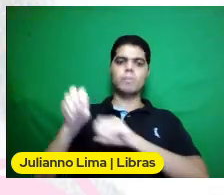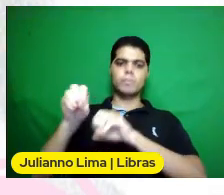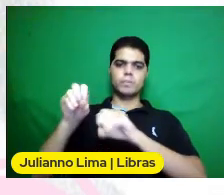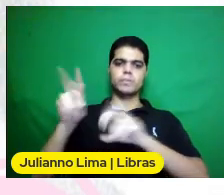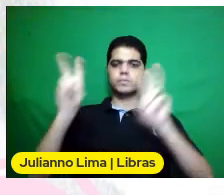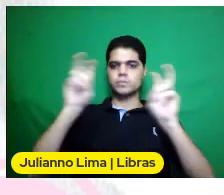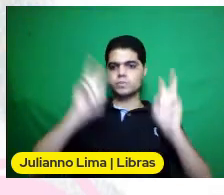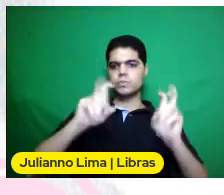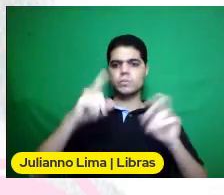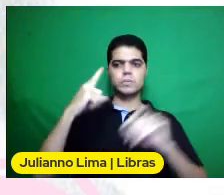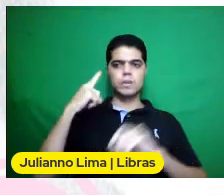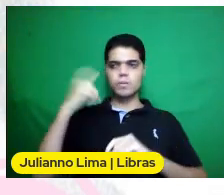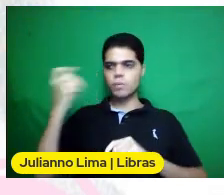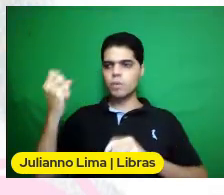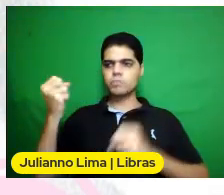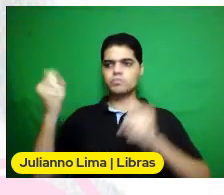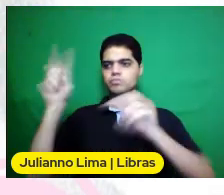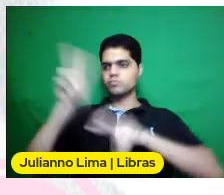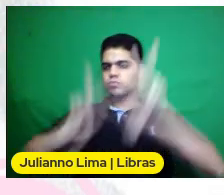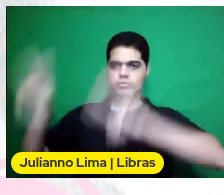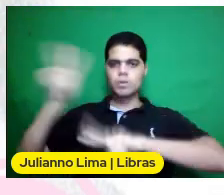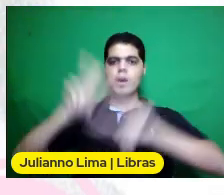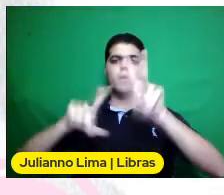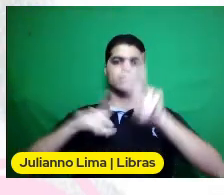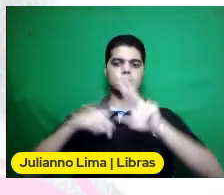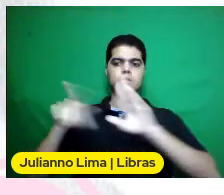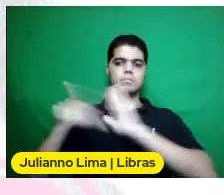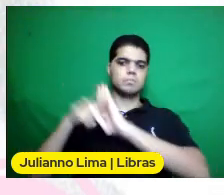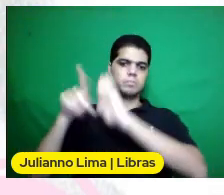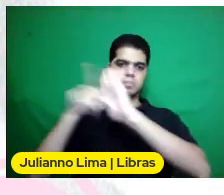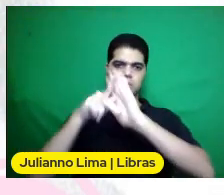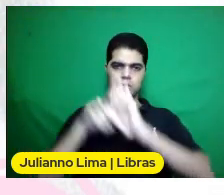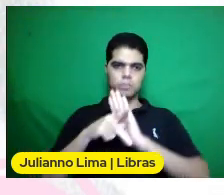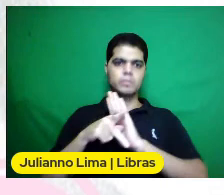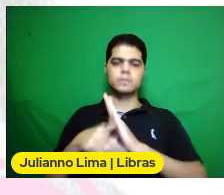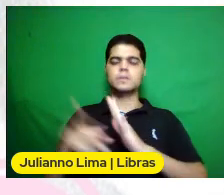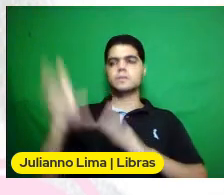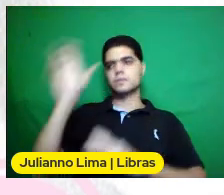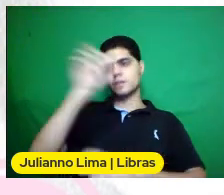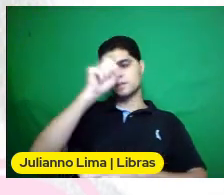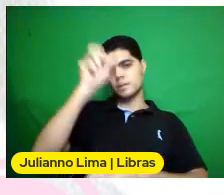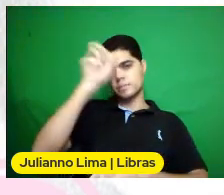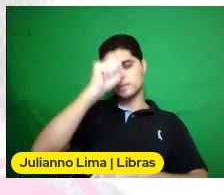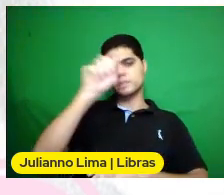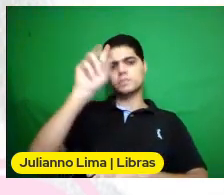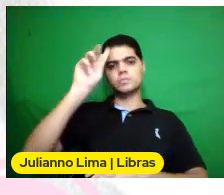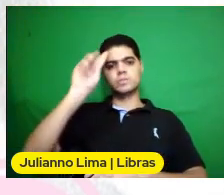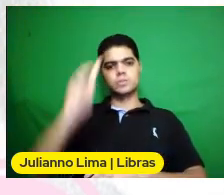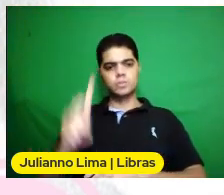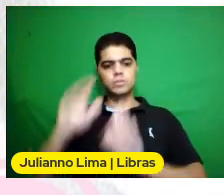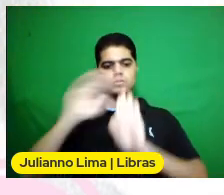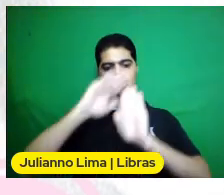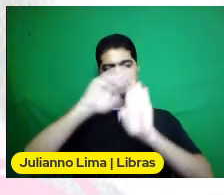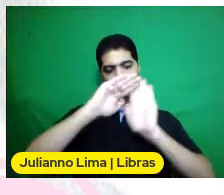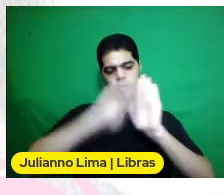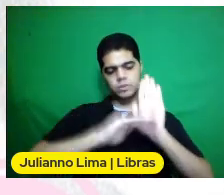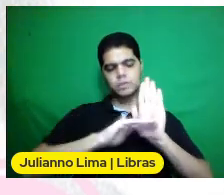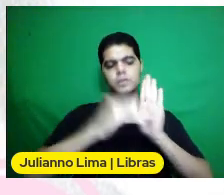audiovisual deles. Então, assim, elas aprendem sobre os diretores, sobre a criação, sobre o roteiro, para